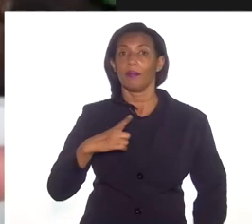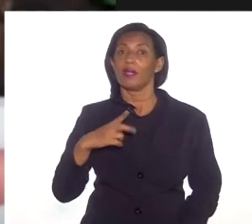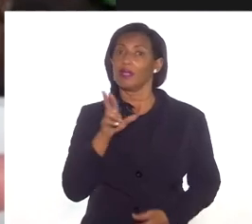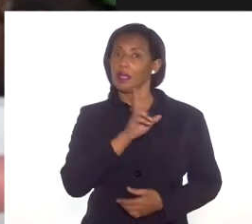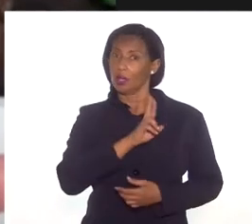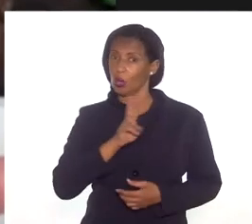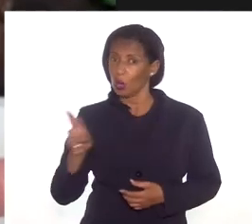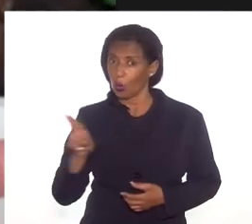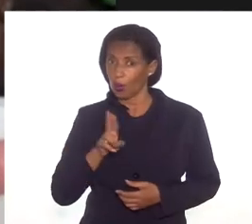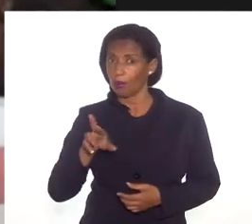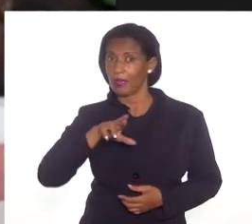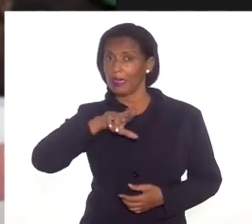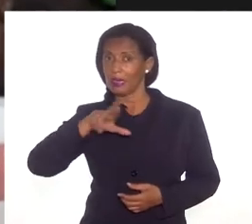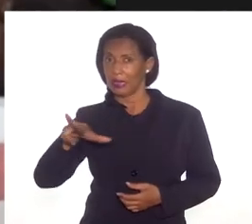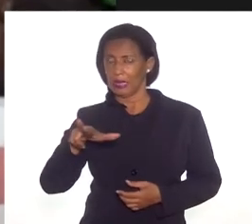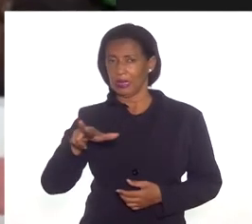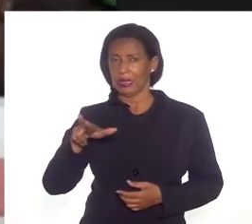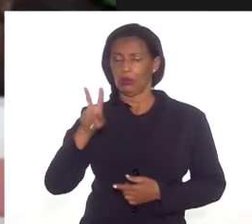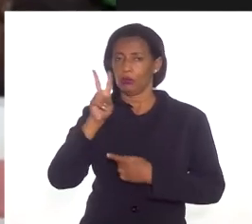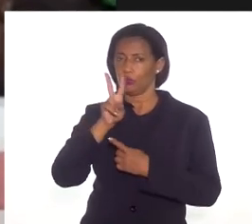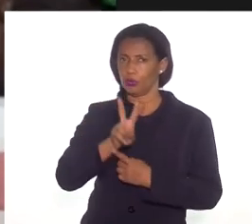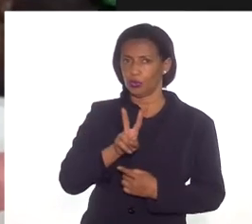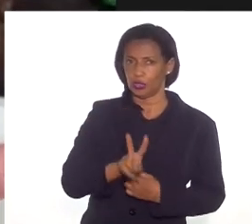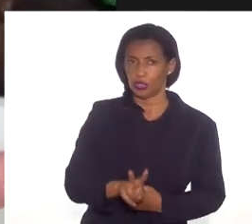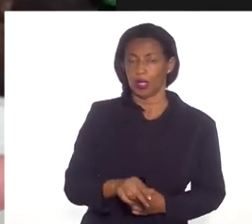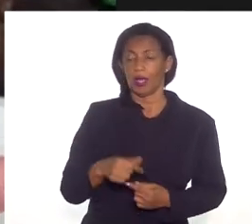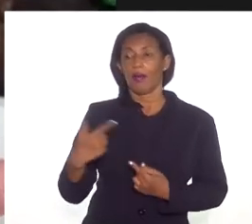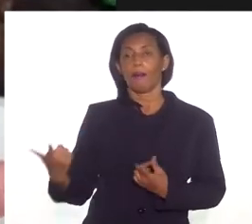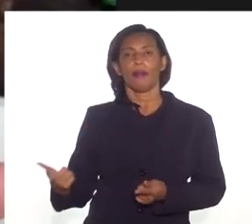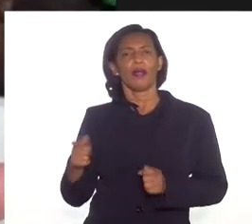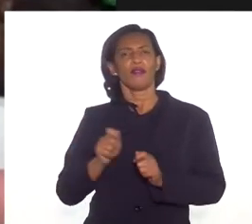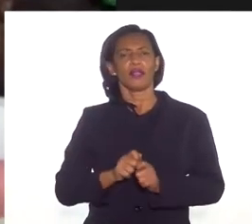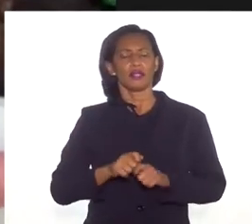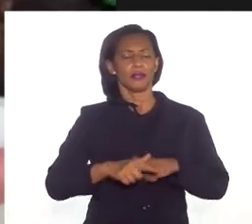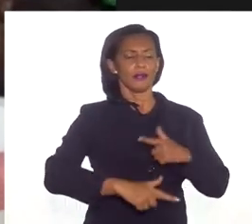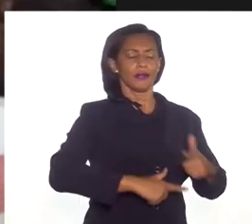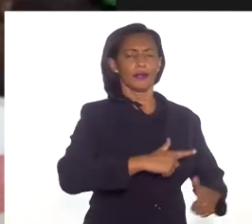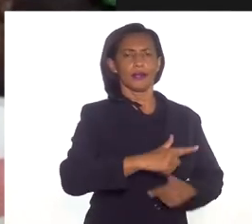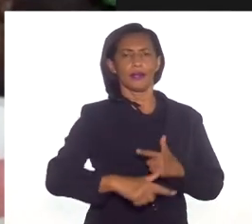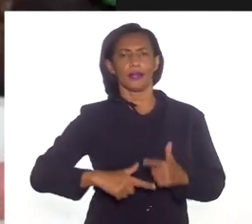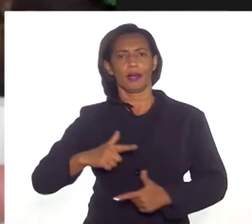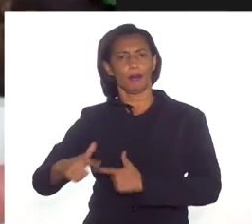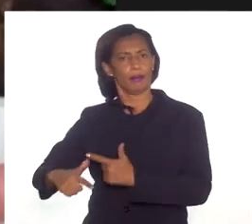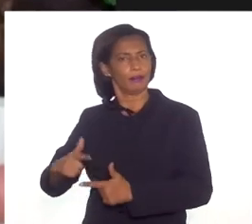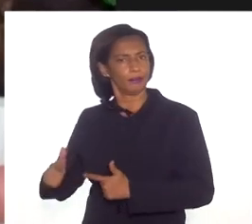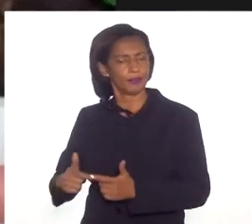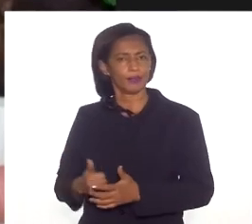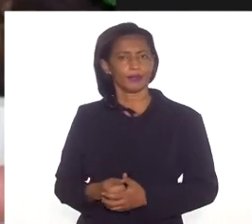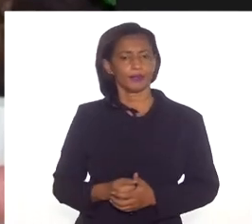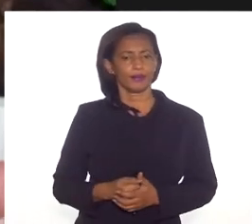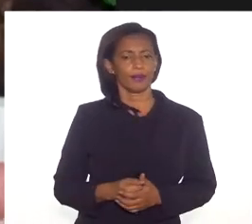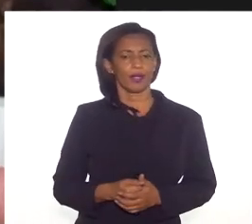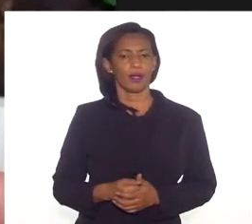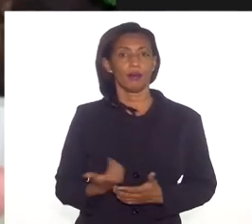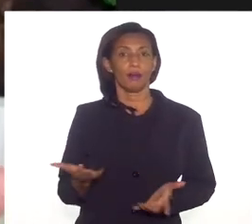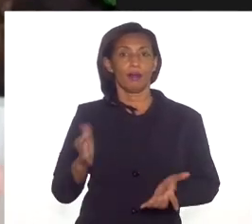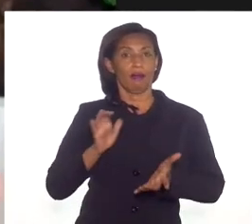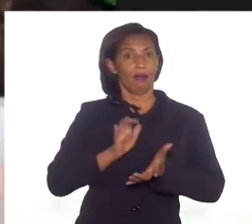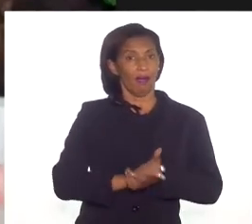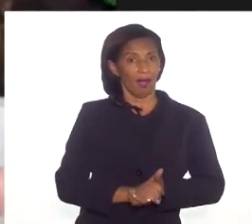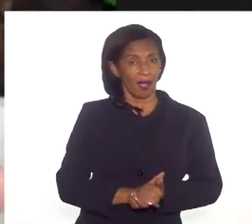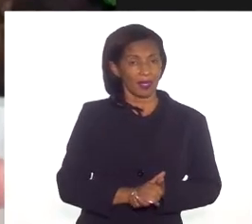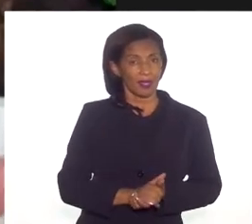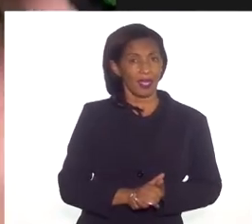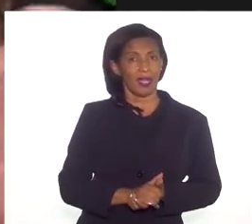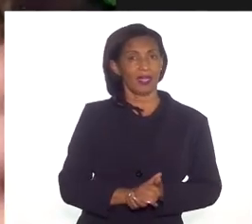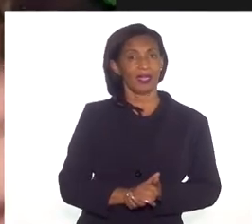Para terem nomes não indígenas, para fazerem serviços entre os não indígenas,